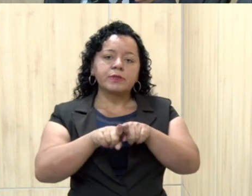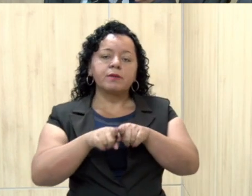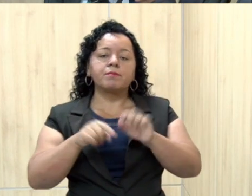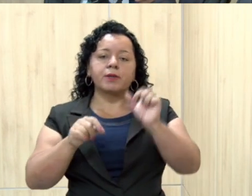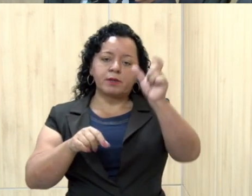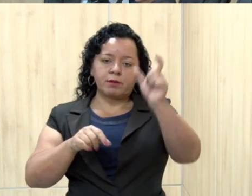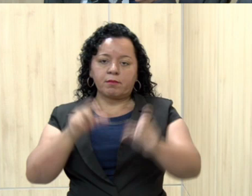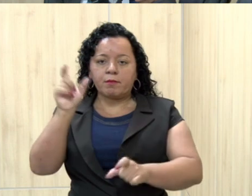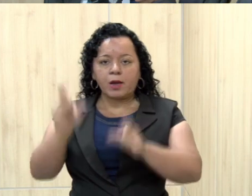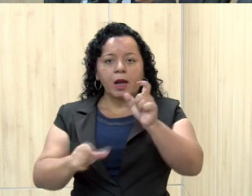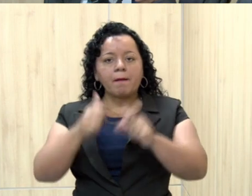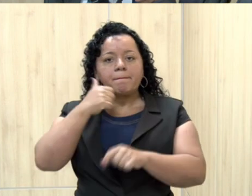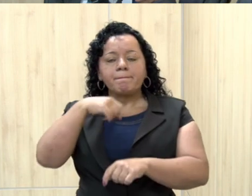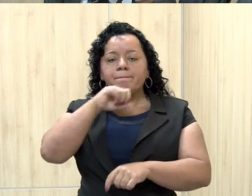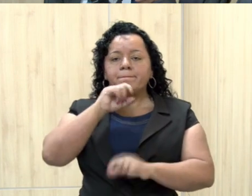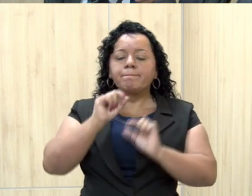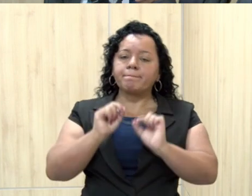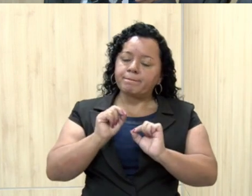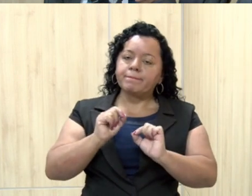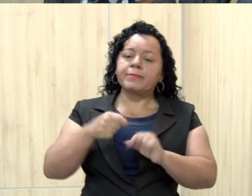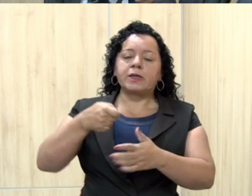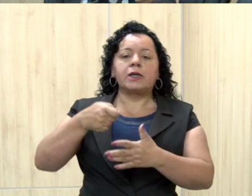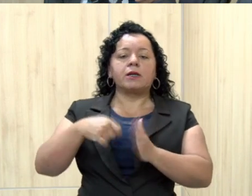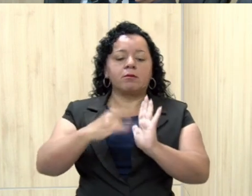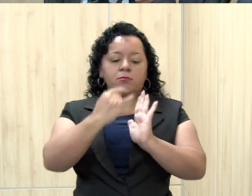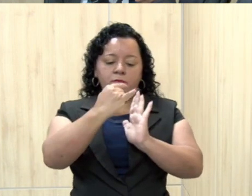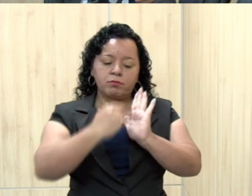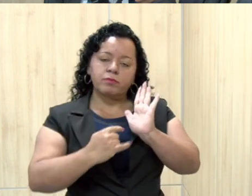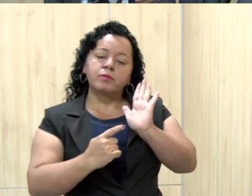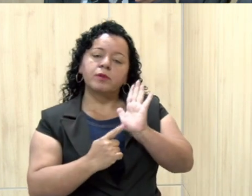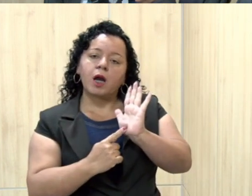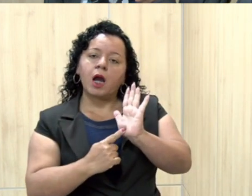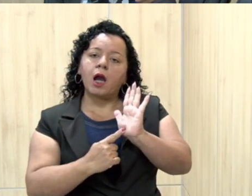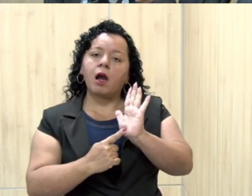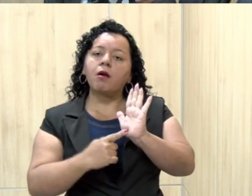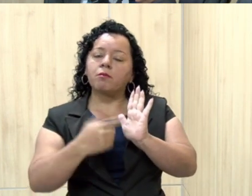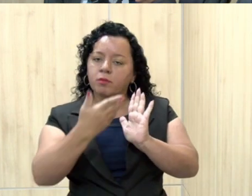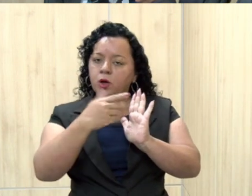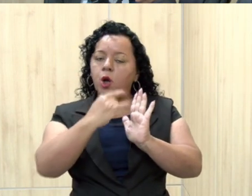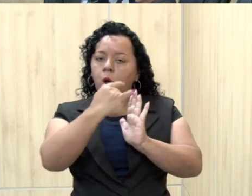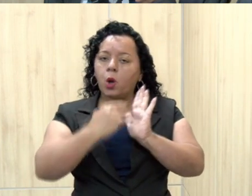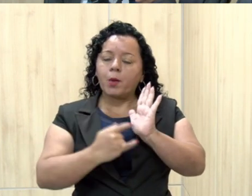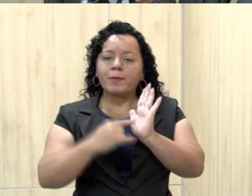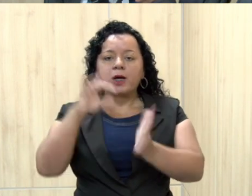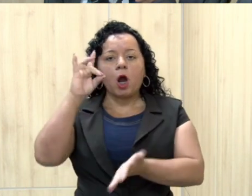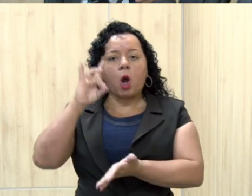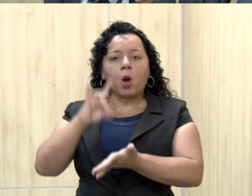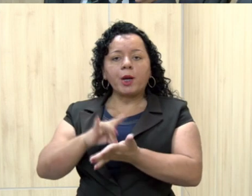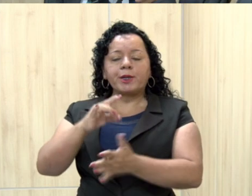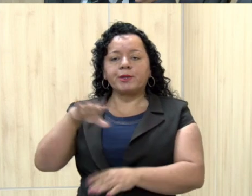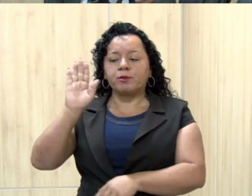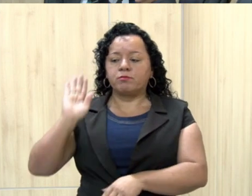preta ou parda deveria se ler a exigência de documento público oficial do candidato